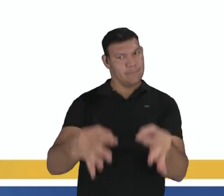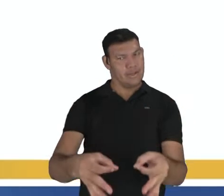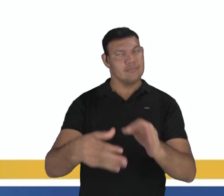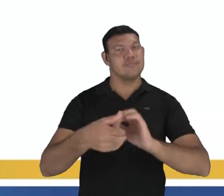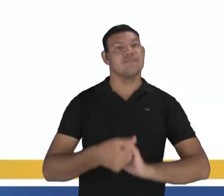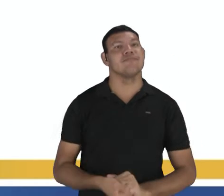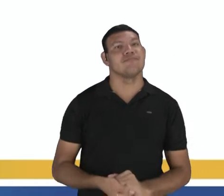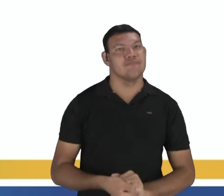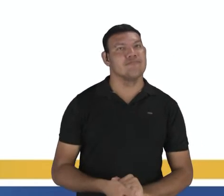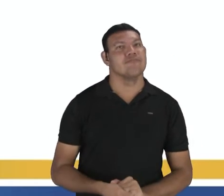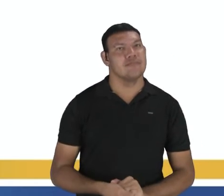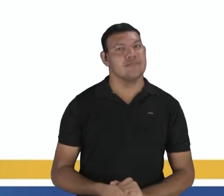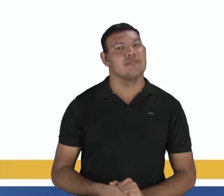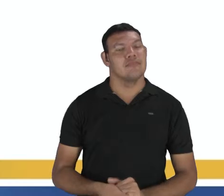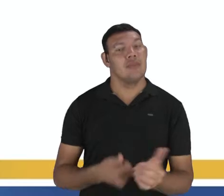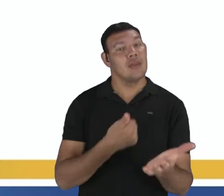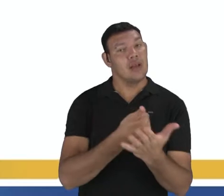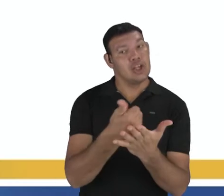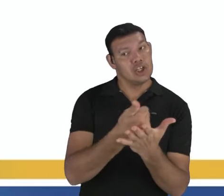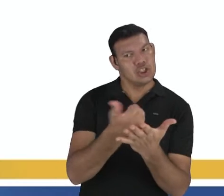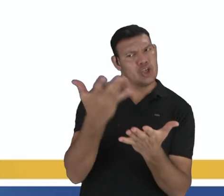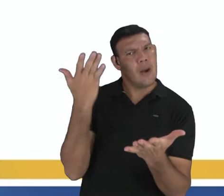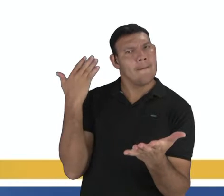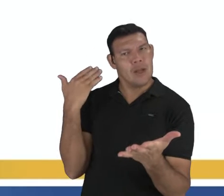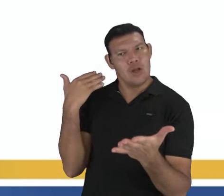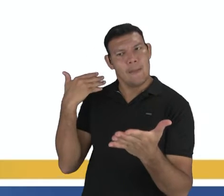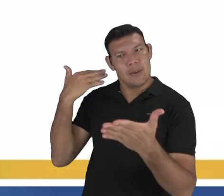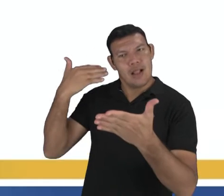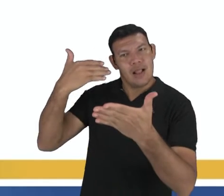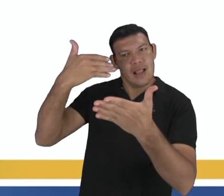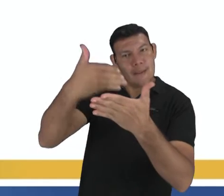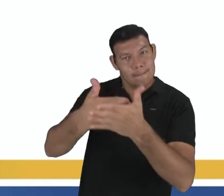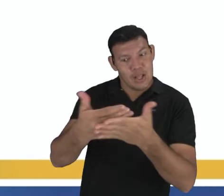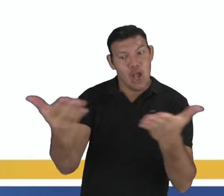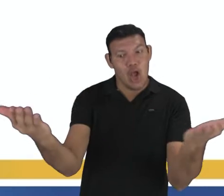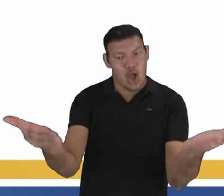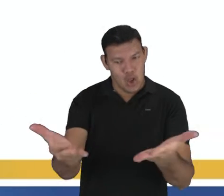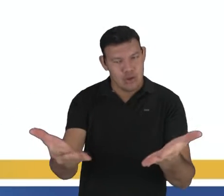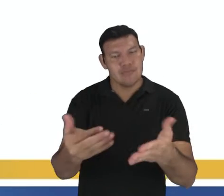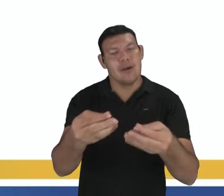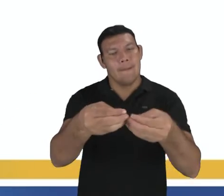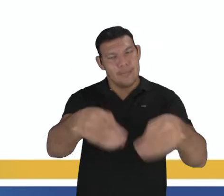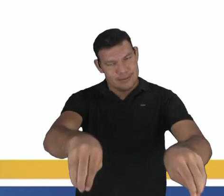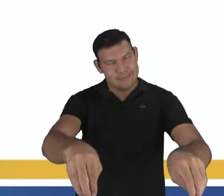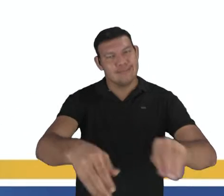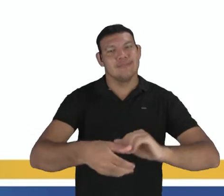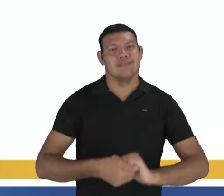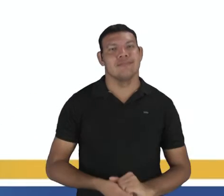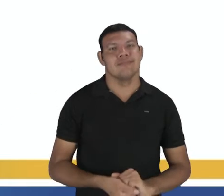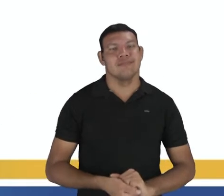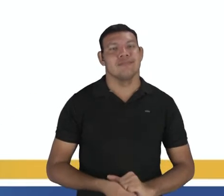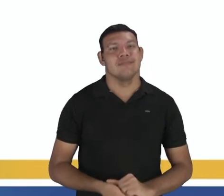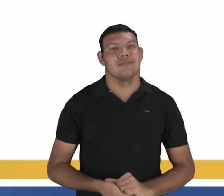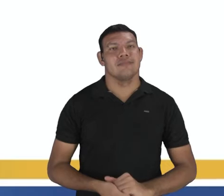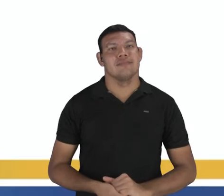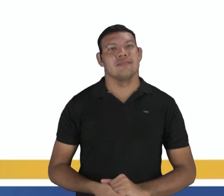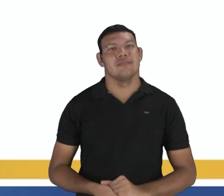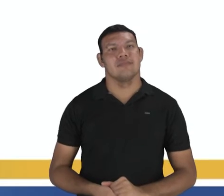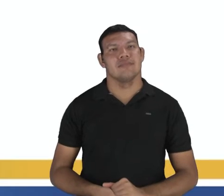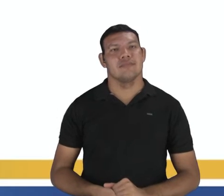bom? Uma ação no passado que possui efeito no presente. Eu os perdi. I've lost them.